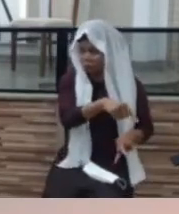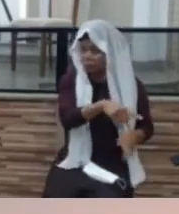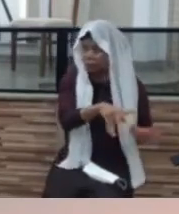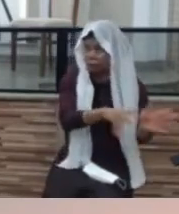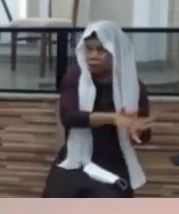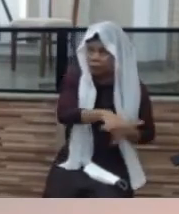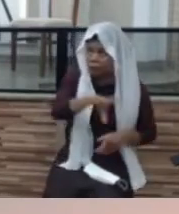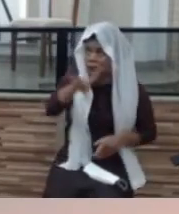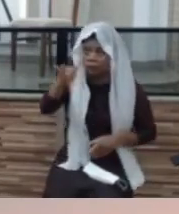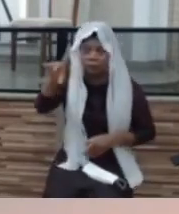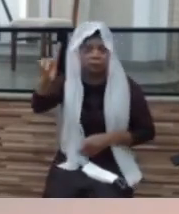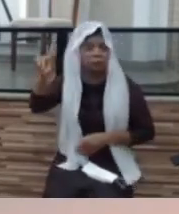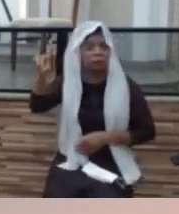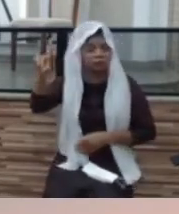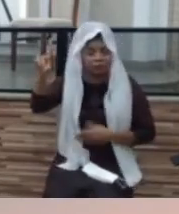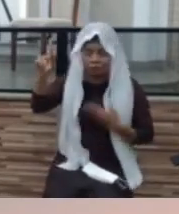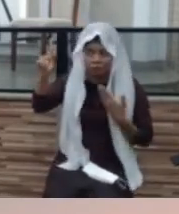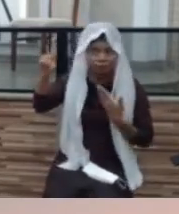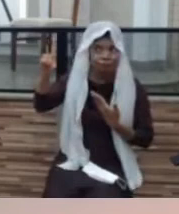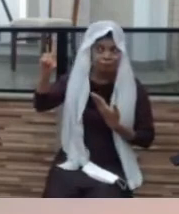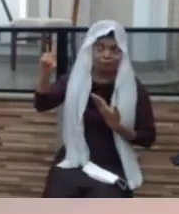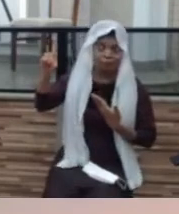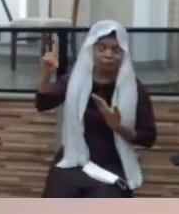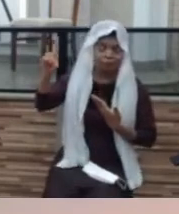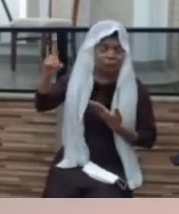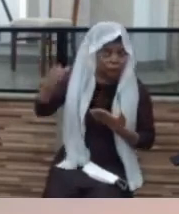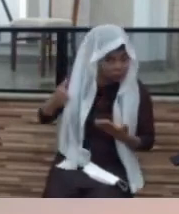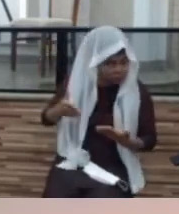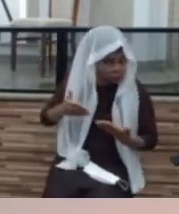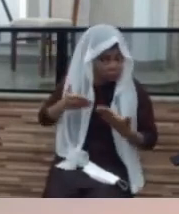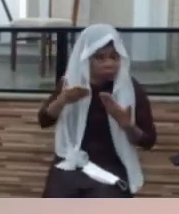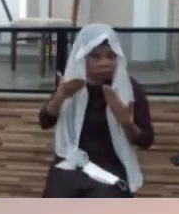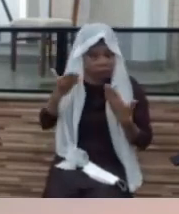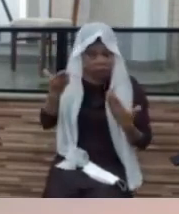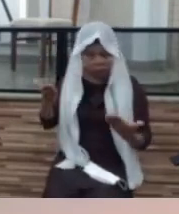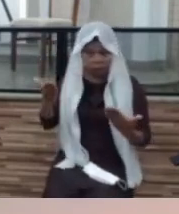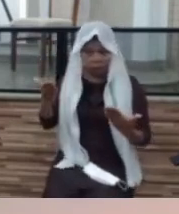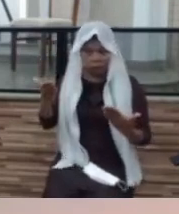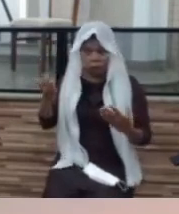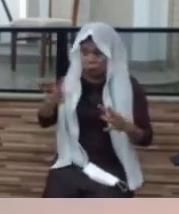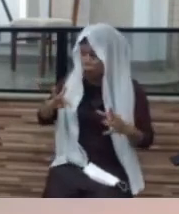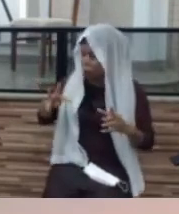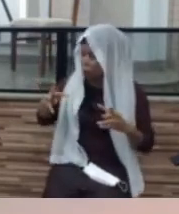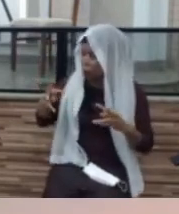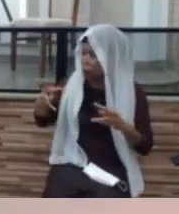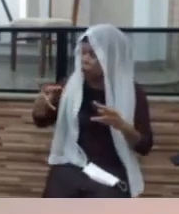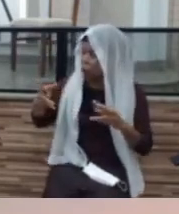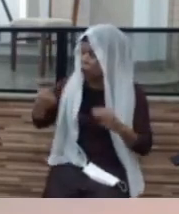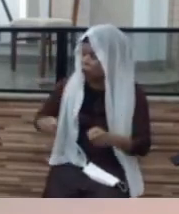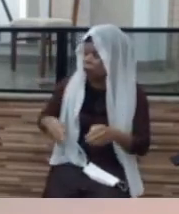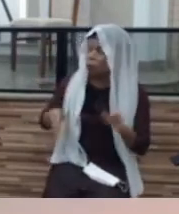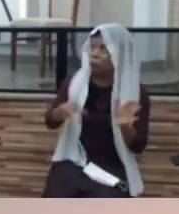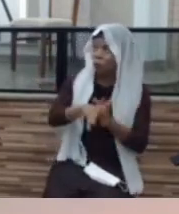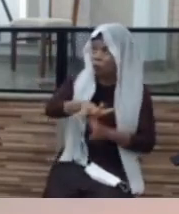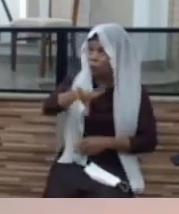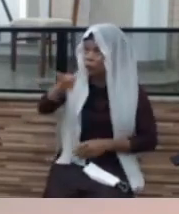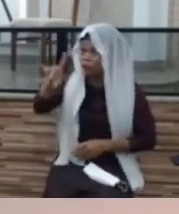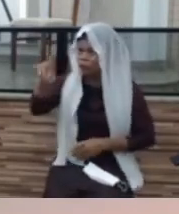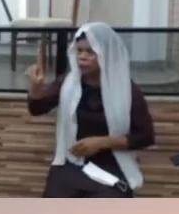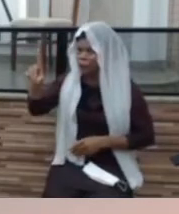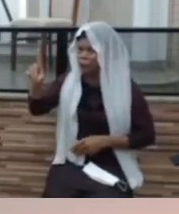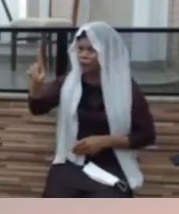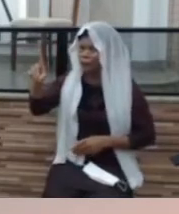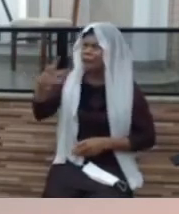Mas, irmão, tudo aquilo que é da parte de Deus tem oposição, certo, irmão? E hoje não é diferente. Quanta oposição nós